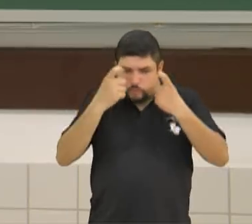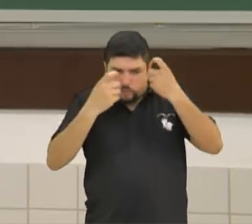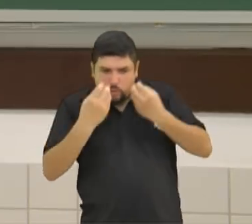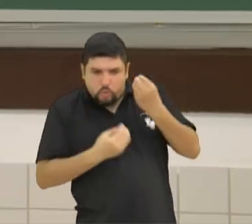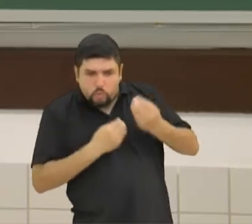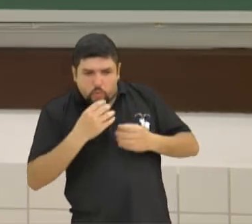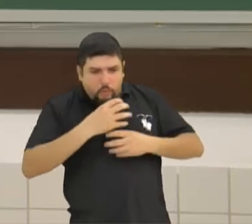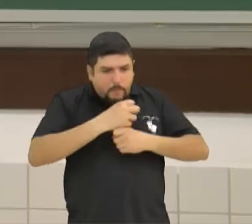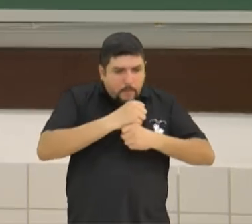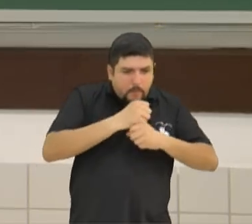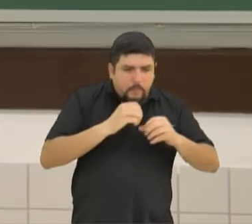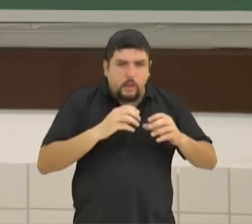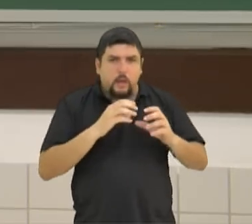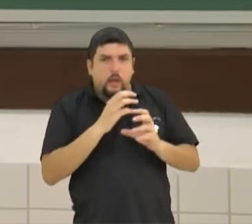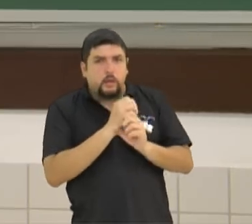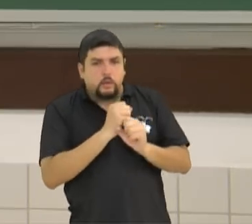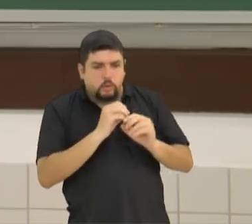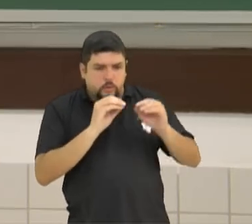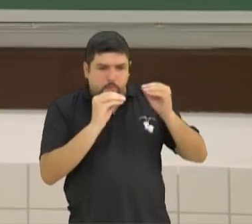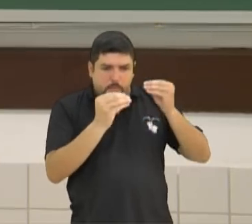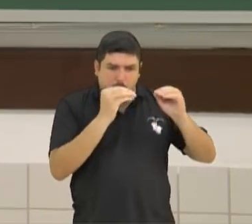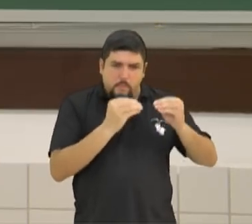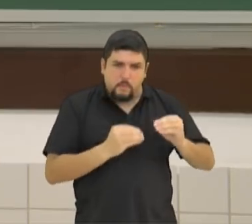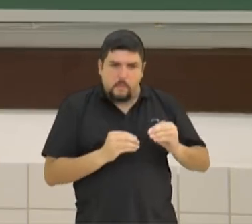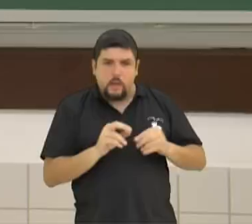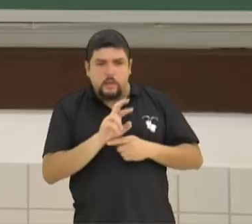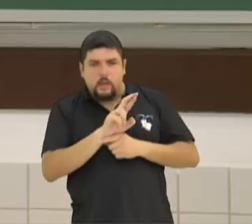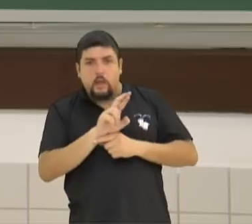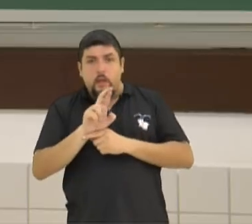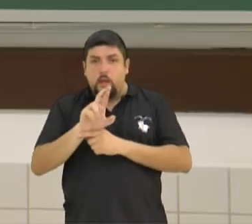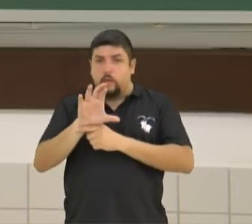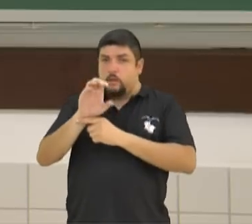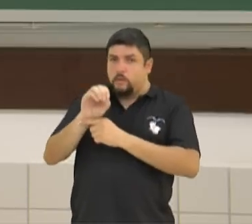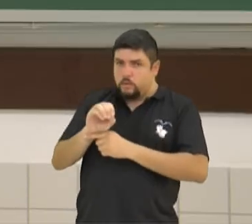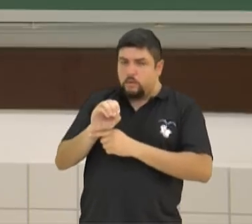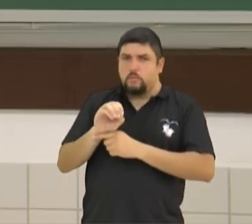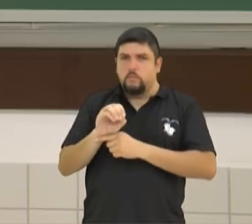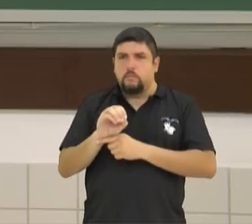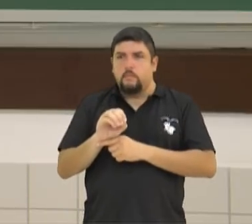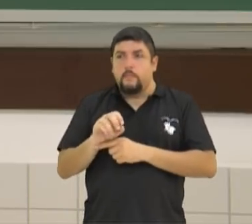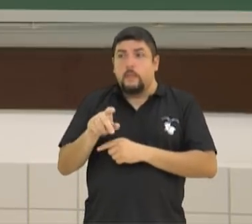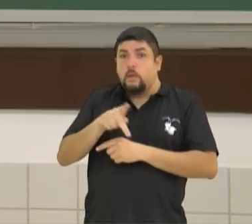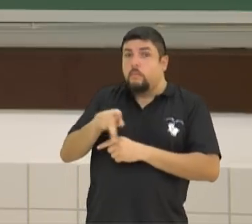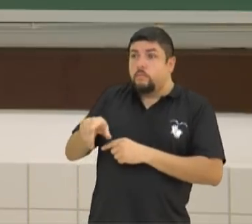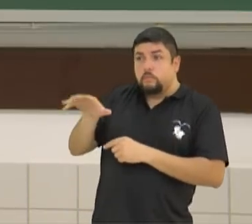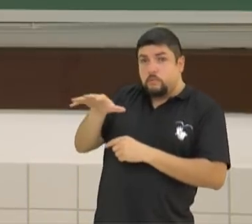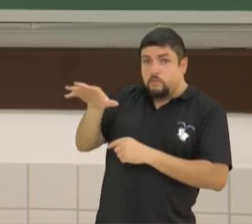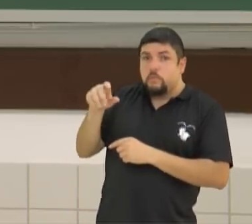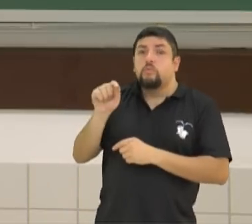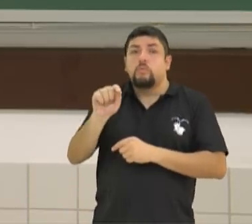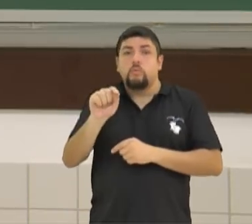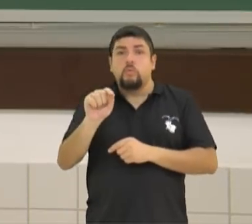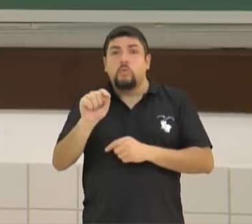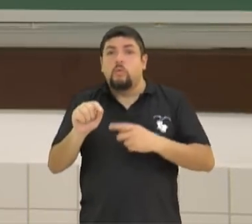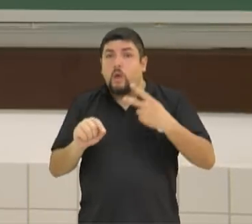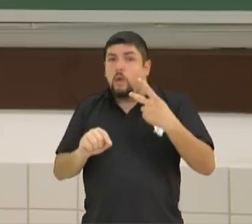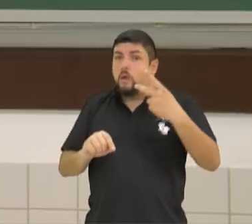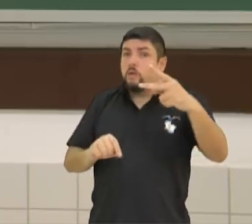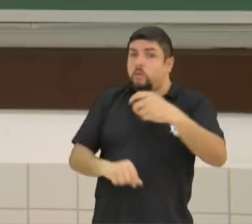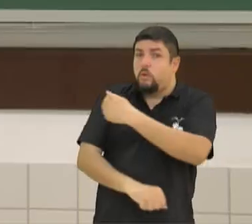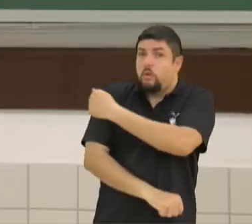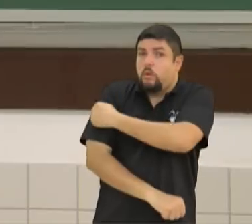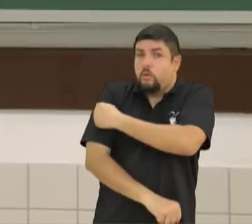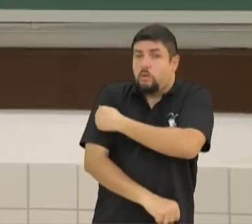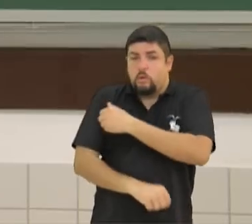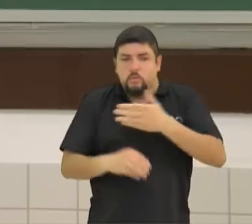já implementaram, que é o RCO, e os professores têm que fazer o lançamento das faltas, das presenças dos alunos. Então, aqueles